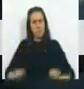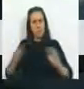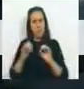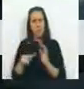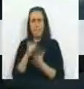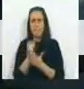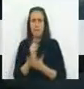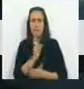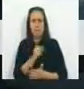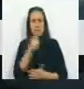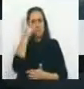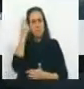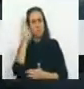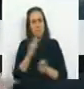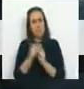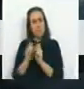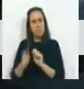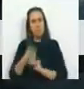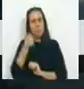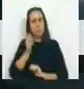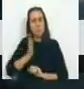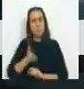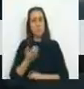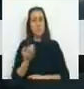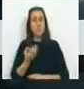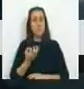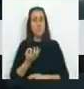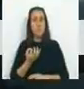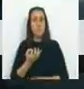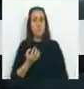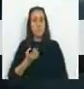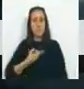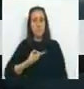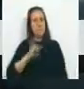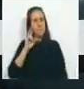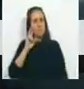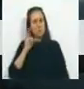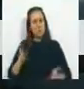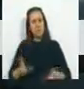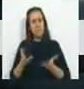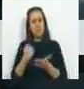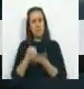sempre questões que têm que ser melhoradas e isso aí devemos valorizar